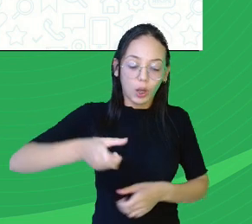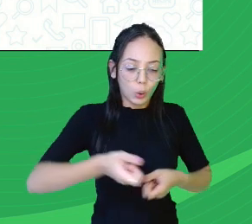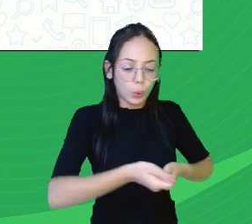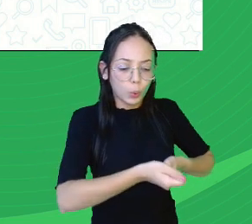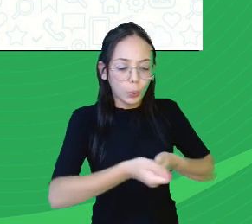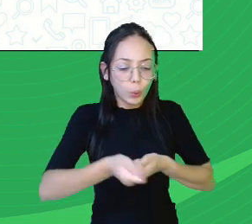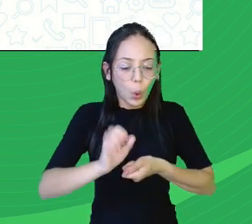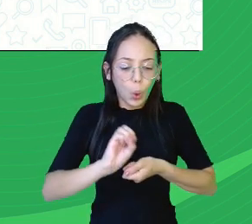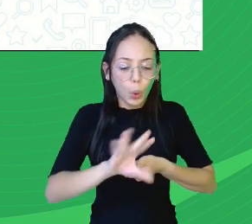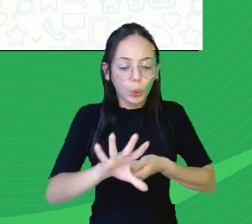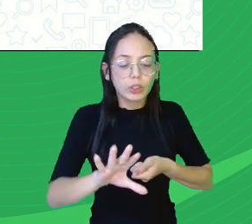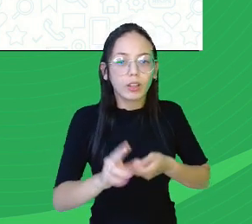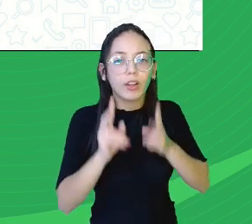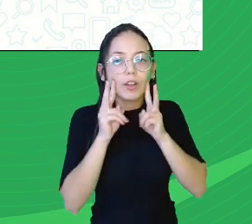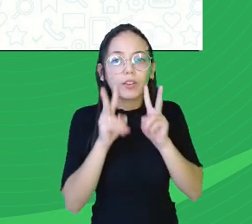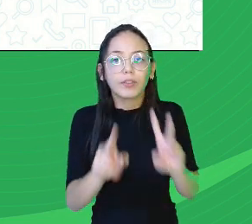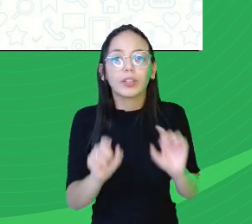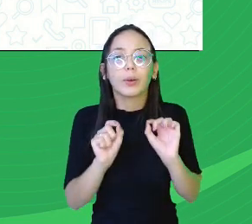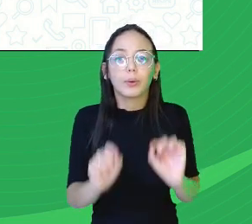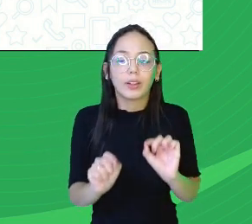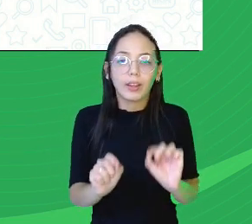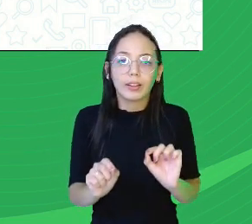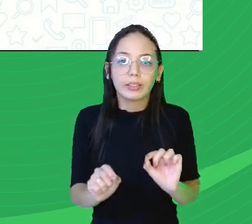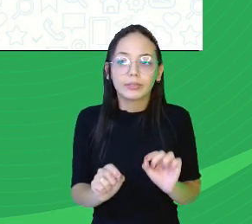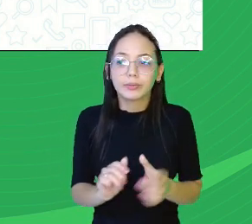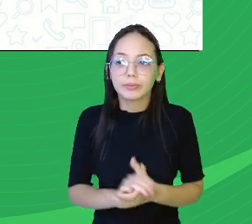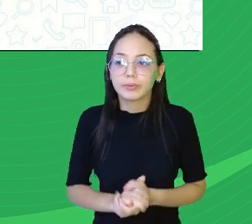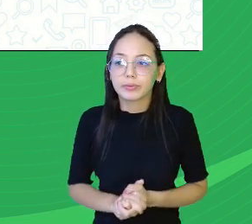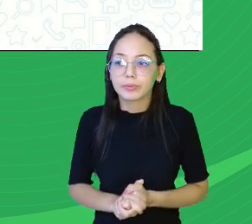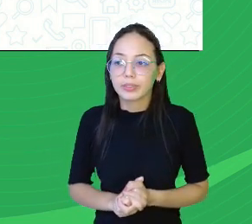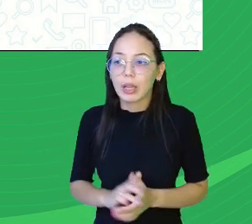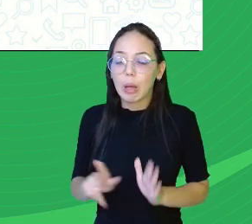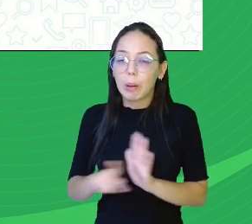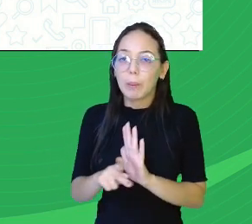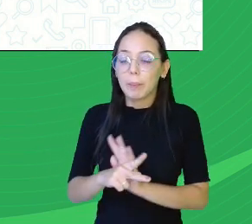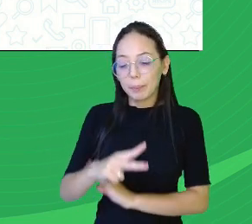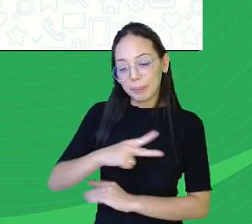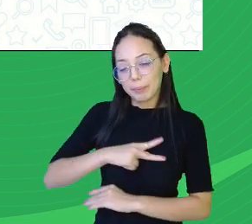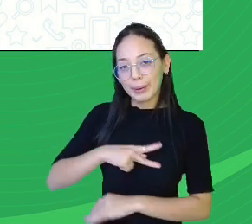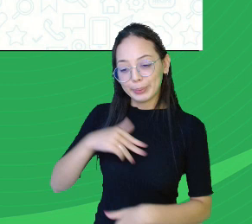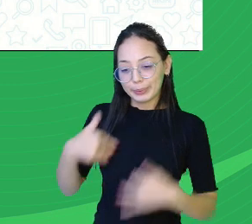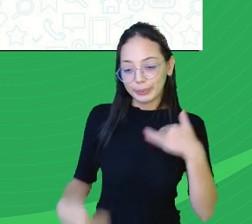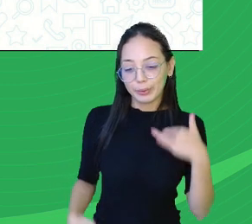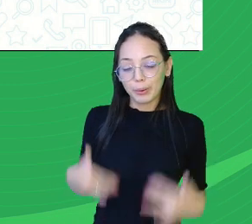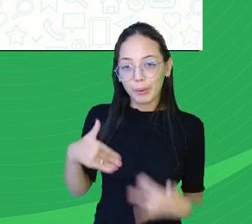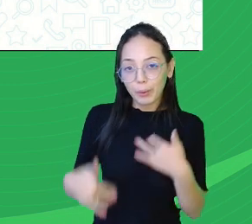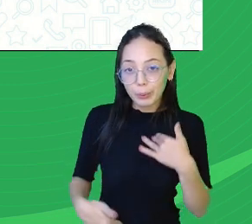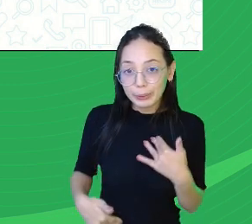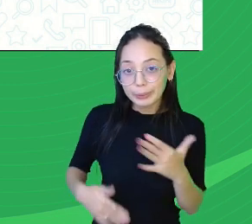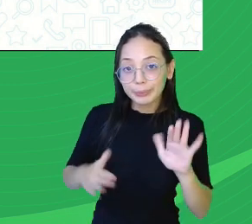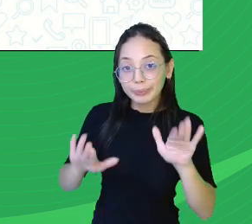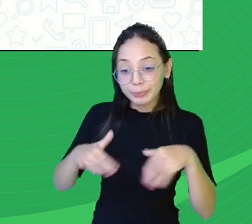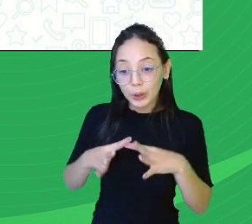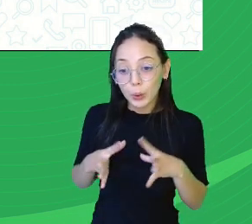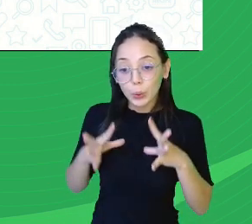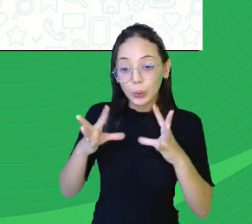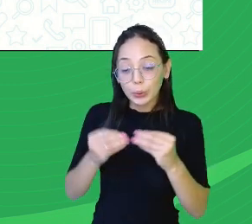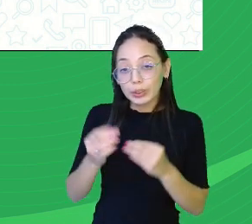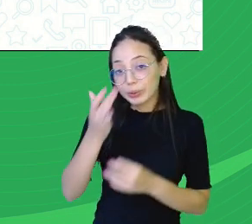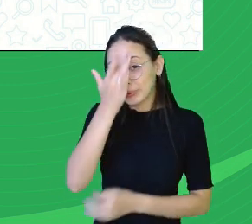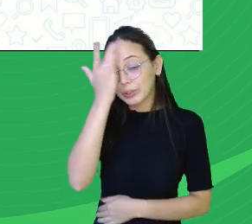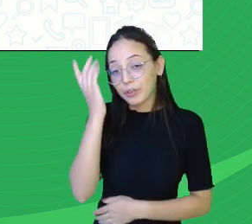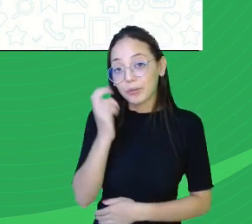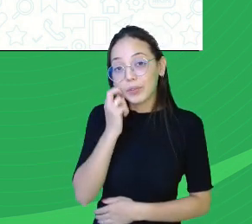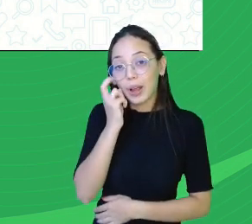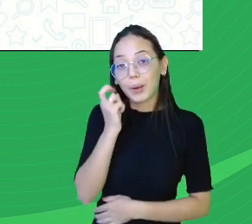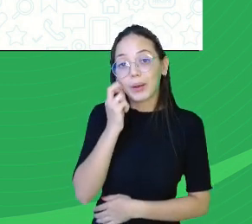que olhava no espelho, o que é que eles estavam vendo? O seu próprio reflexo. Então, todos ficaram muito